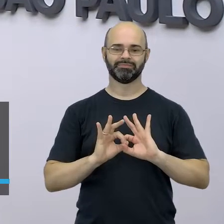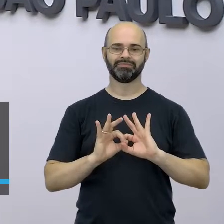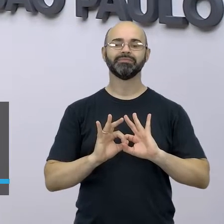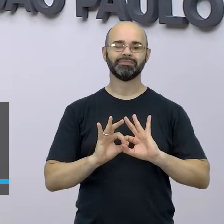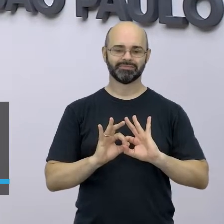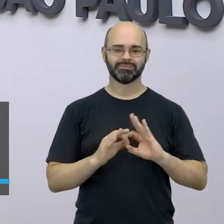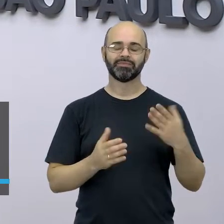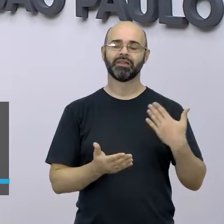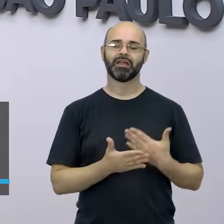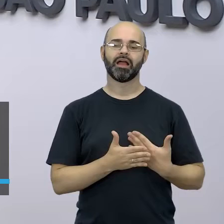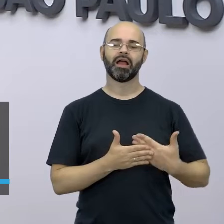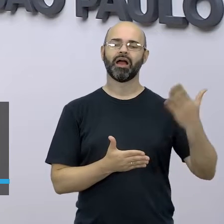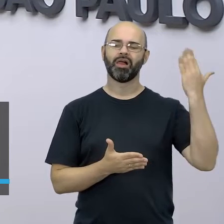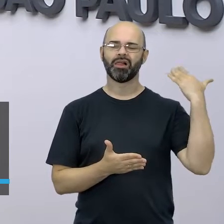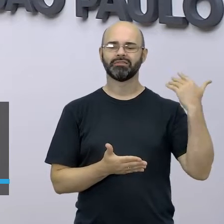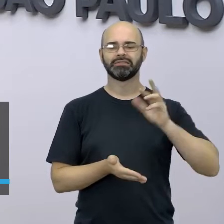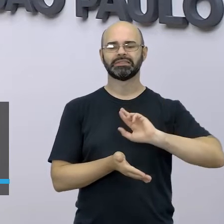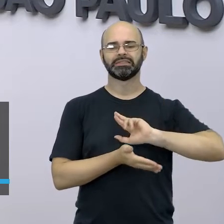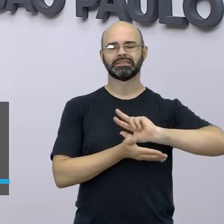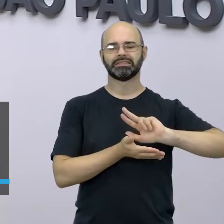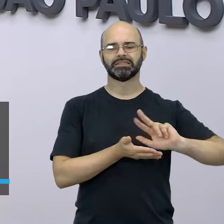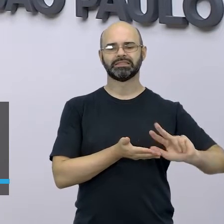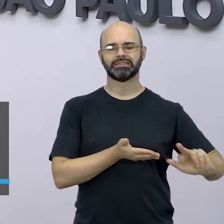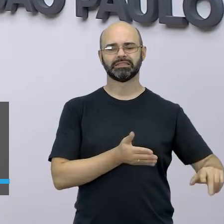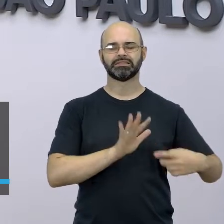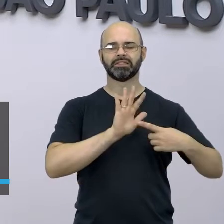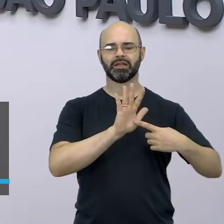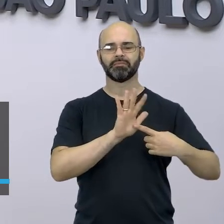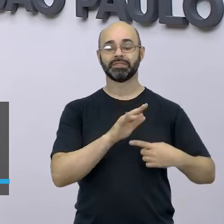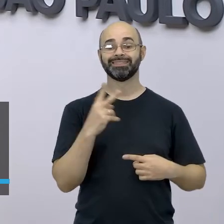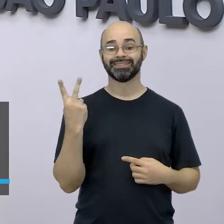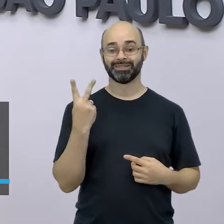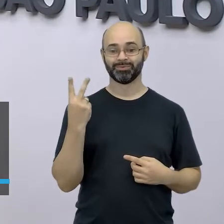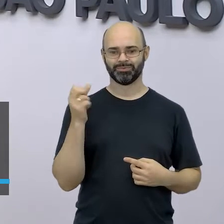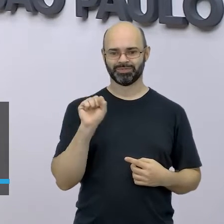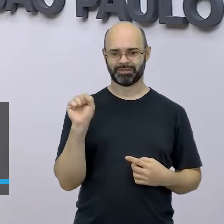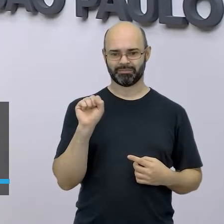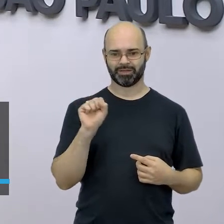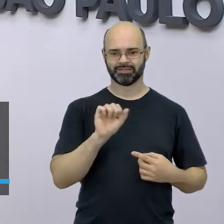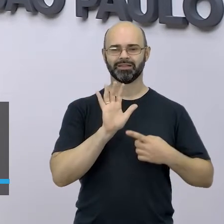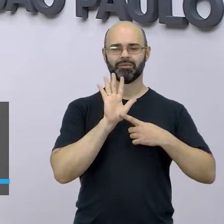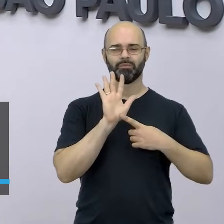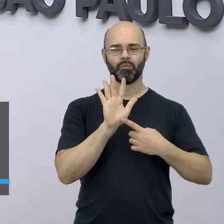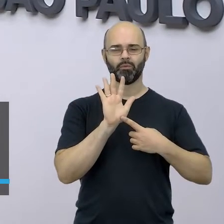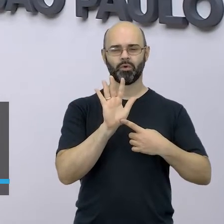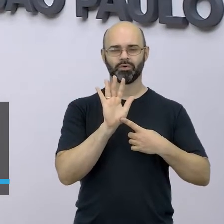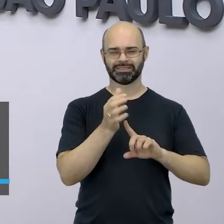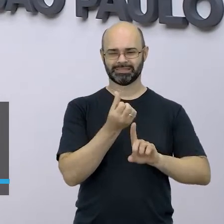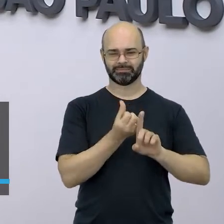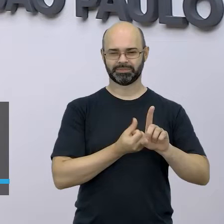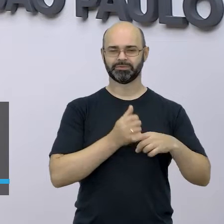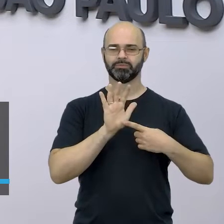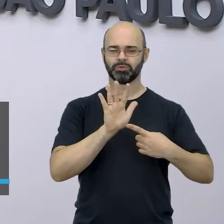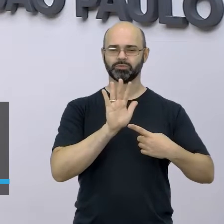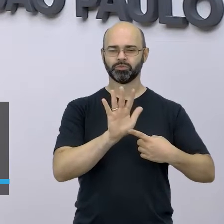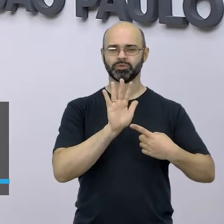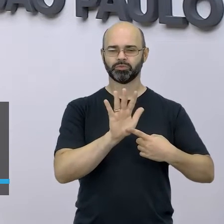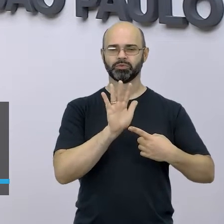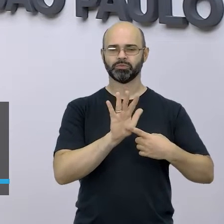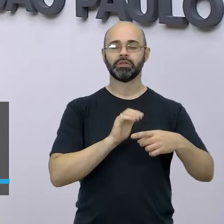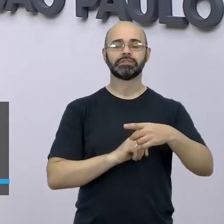que foram apresentados ao longo do segundo semestre, eles façam sentido